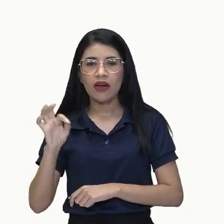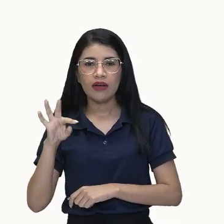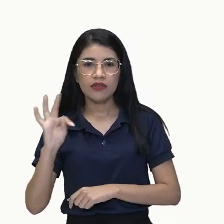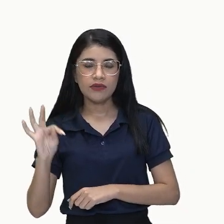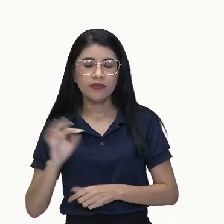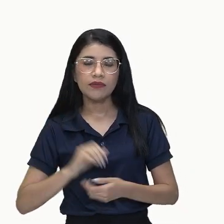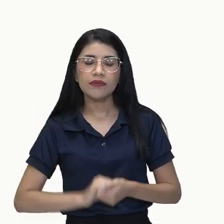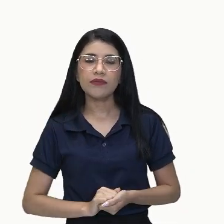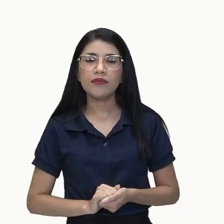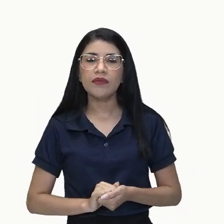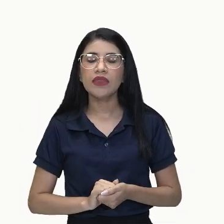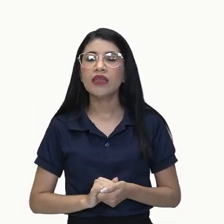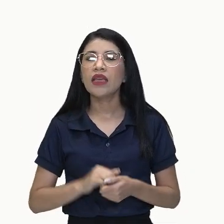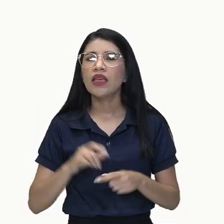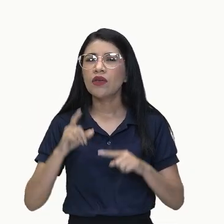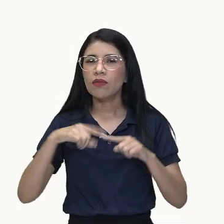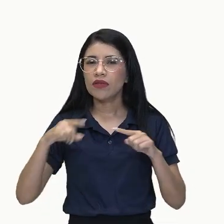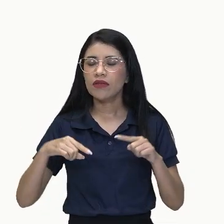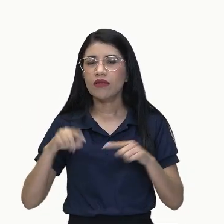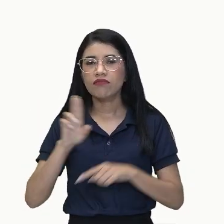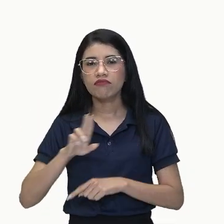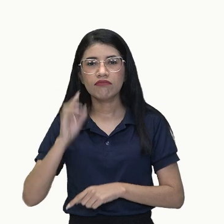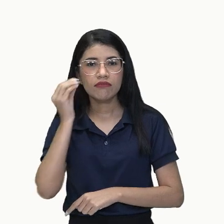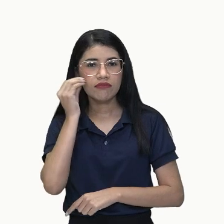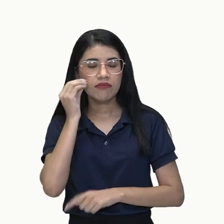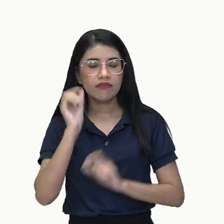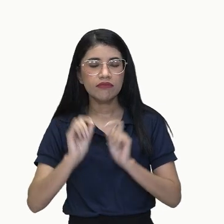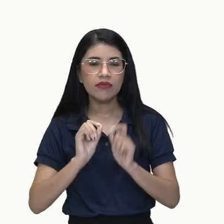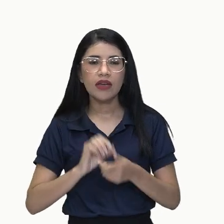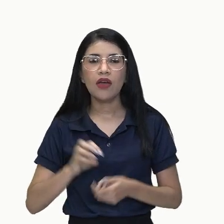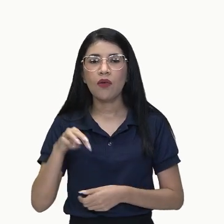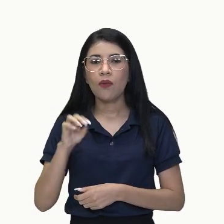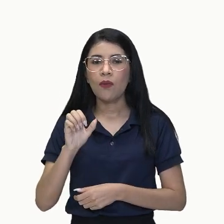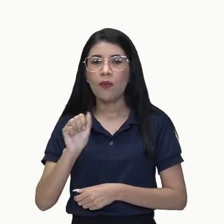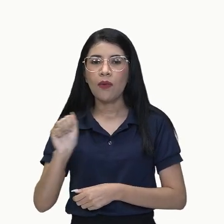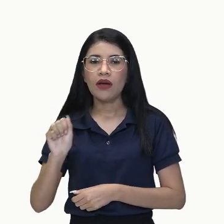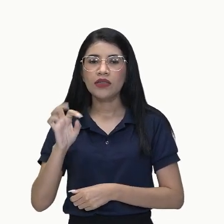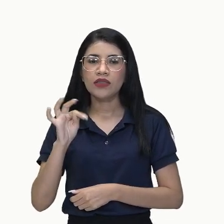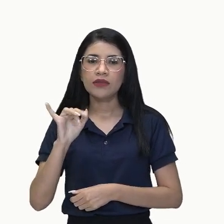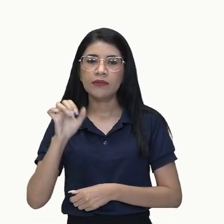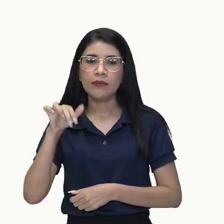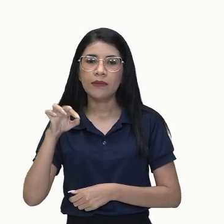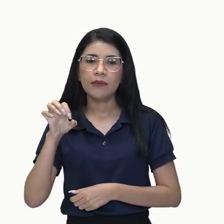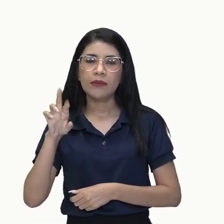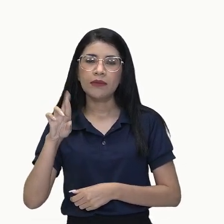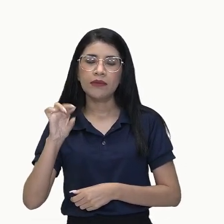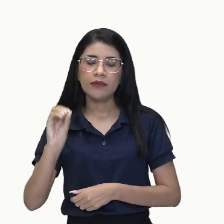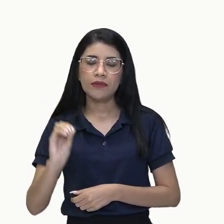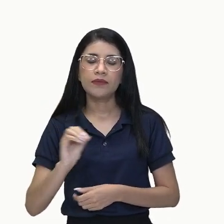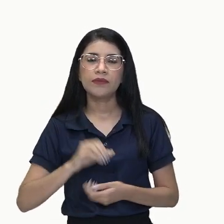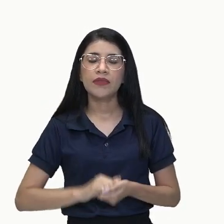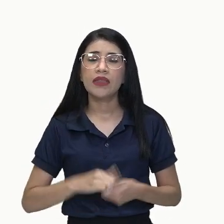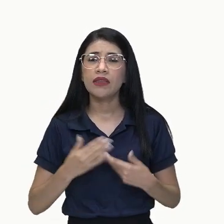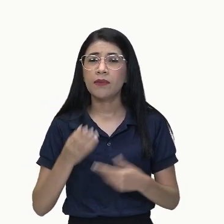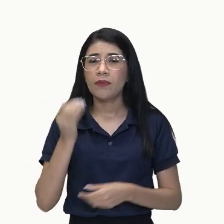de medição é o wattímetro ou vatímetro. Vejam aí que eu